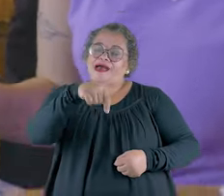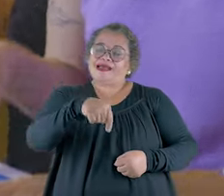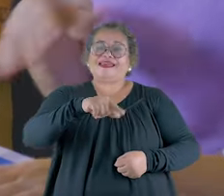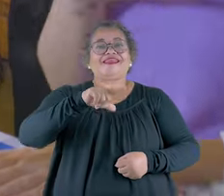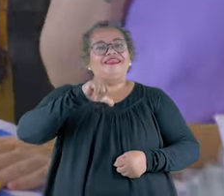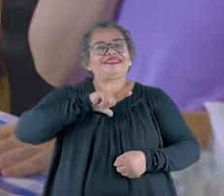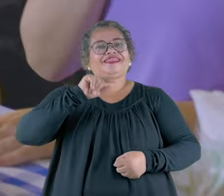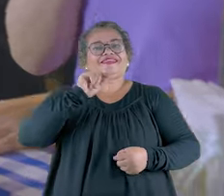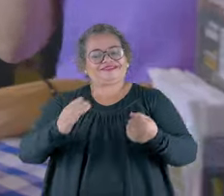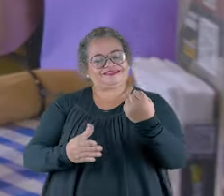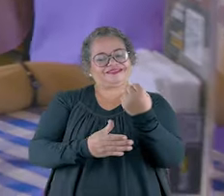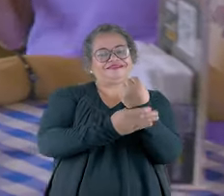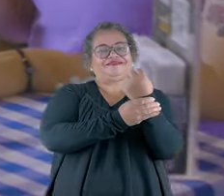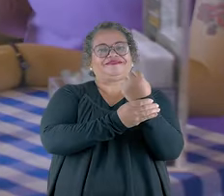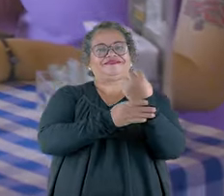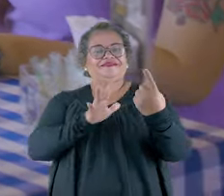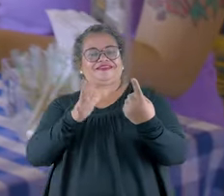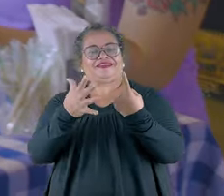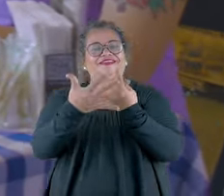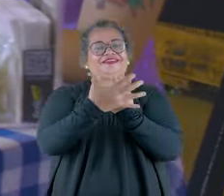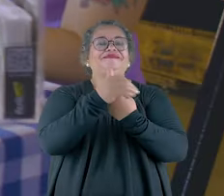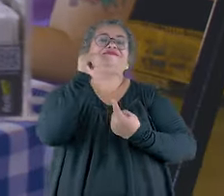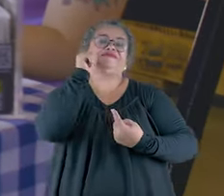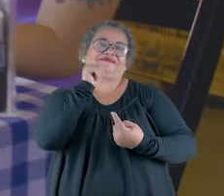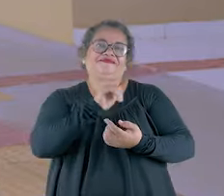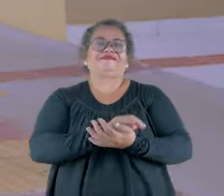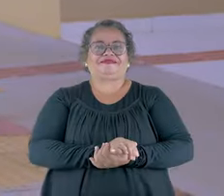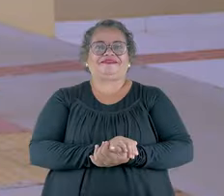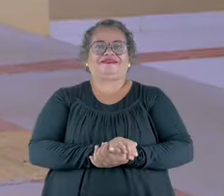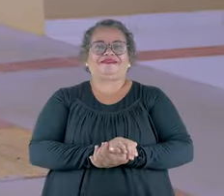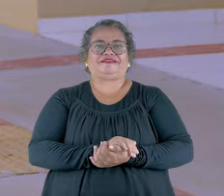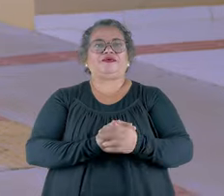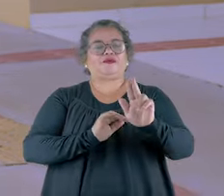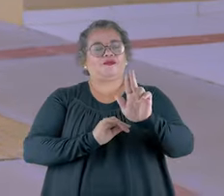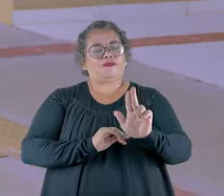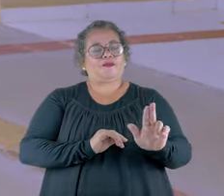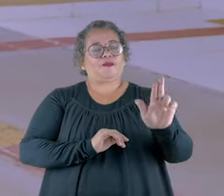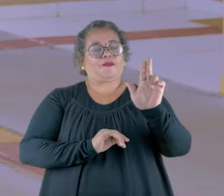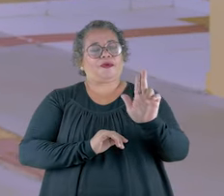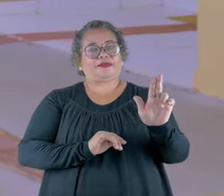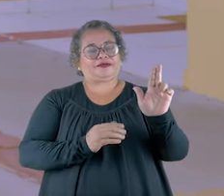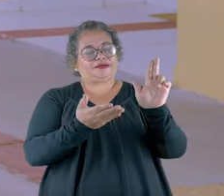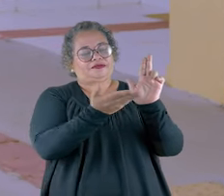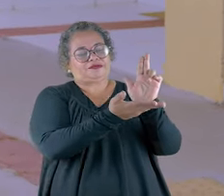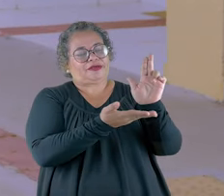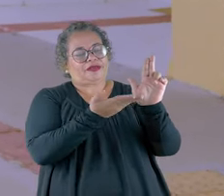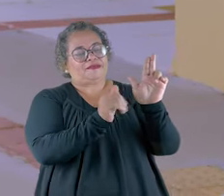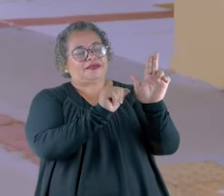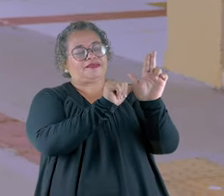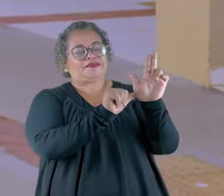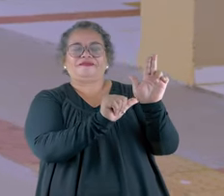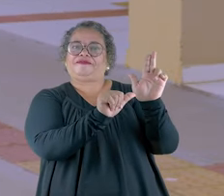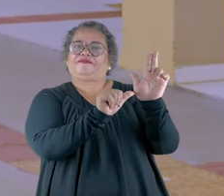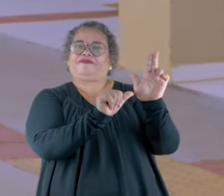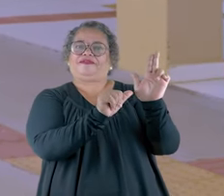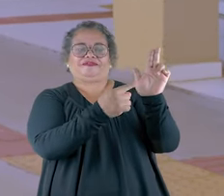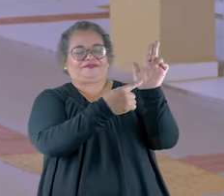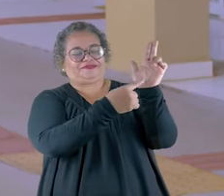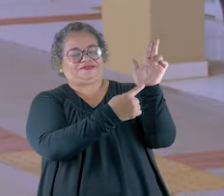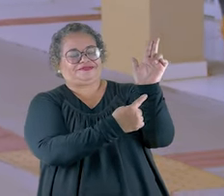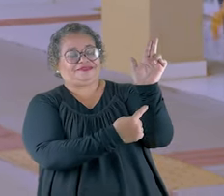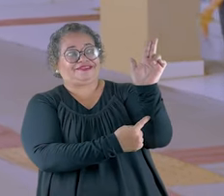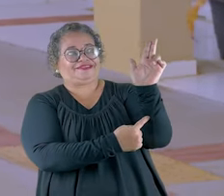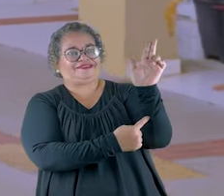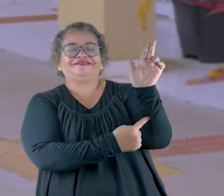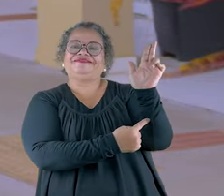assim. Faz de tudo para manter a gente segura e protegida. É, nossa cidade é feita para mulheres. Por mulheres. E por